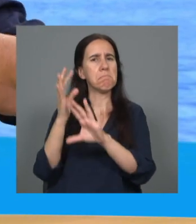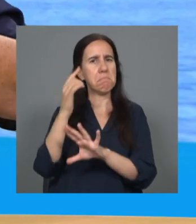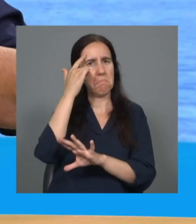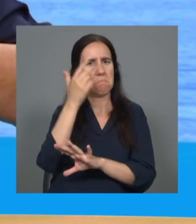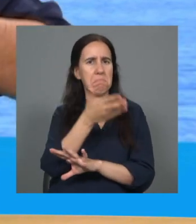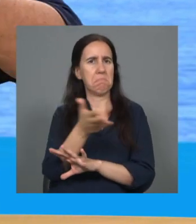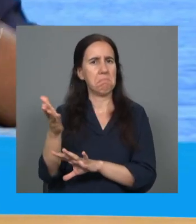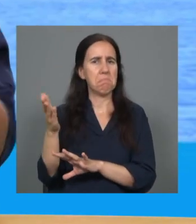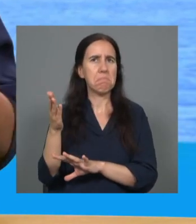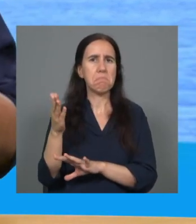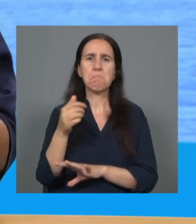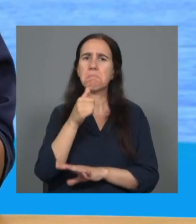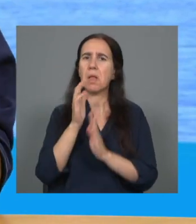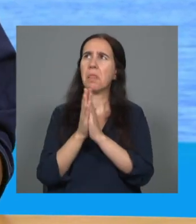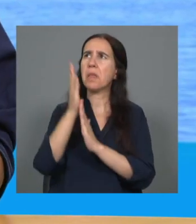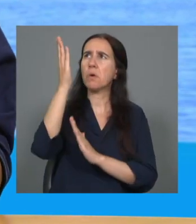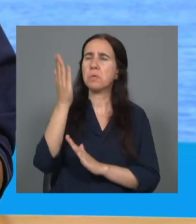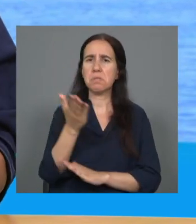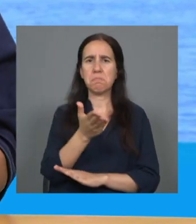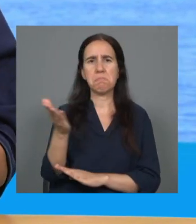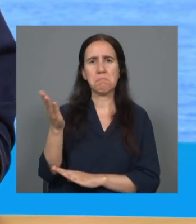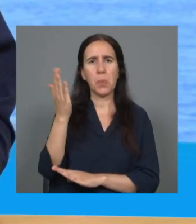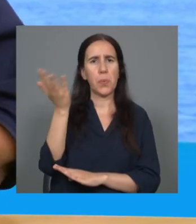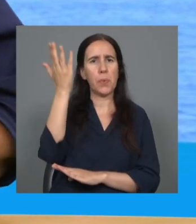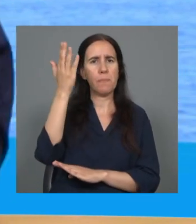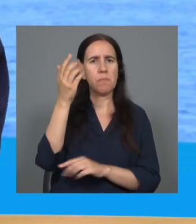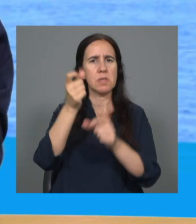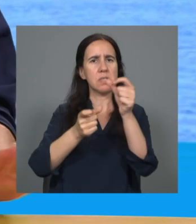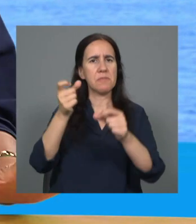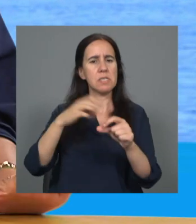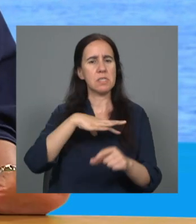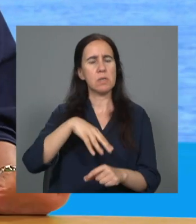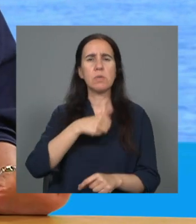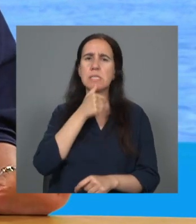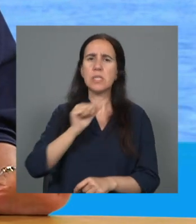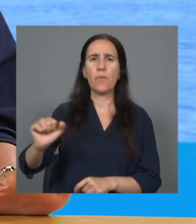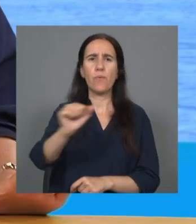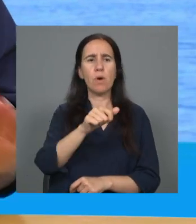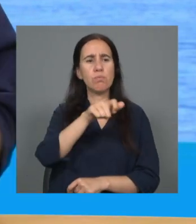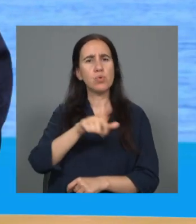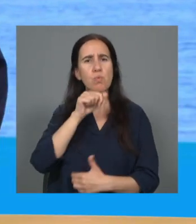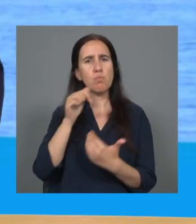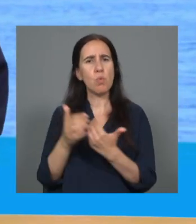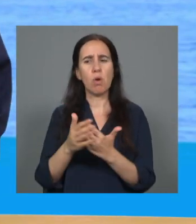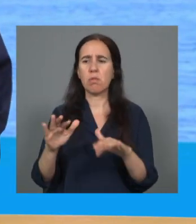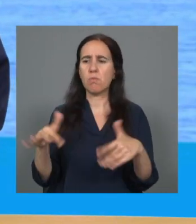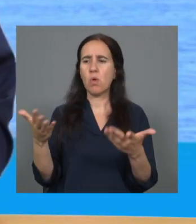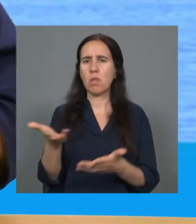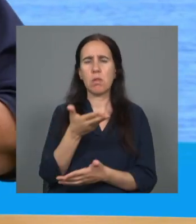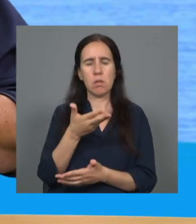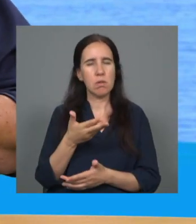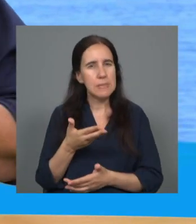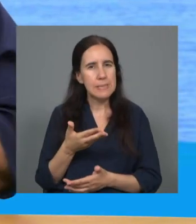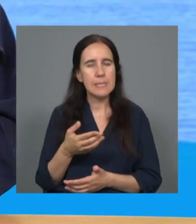se julgam os deuses desta civilização e que vão decidir na morte das outras pessoas. E, portanto,